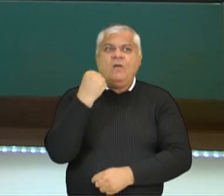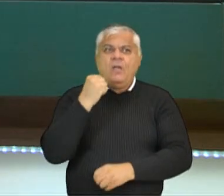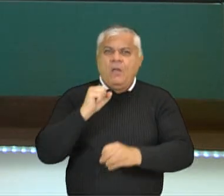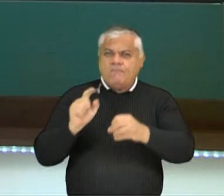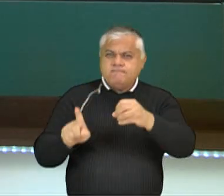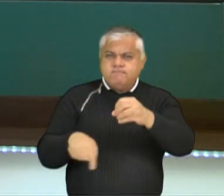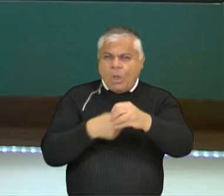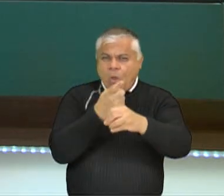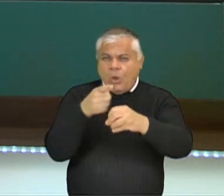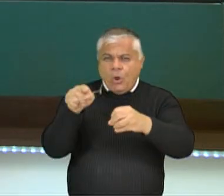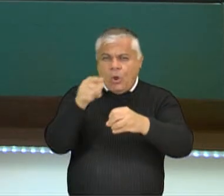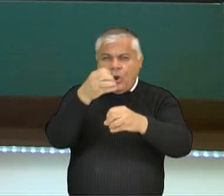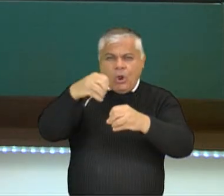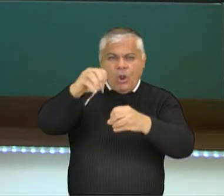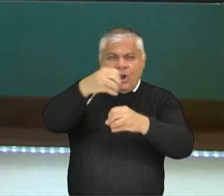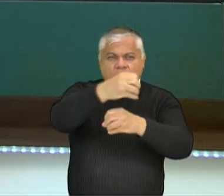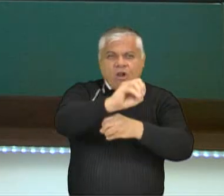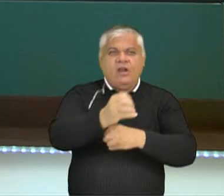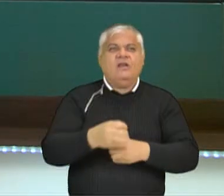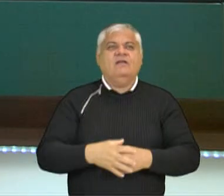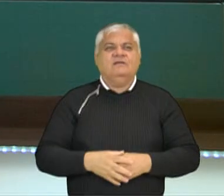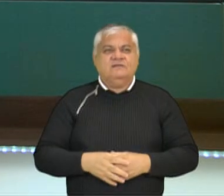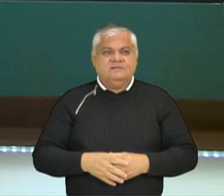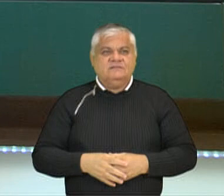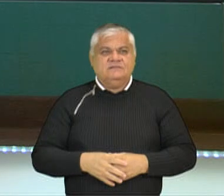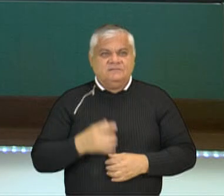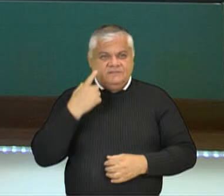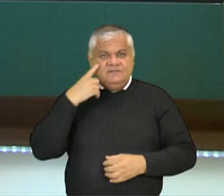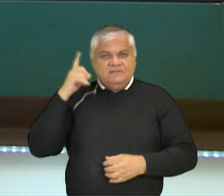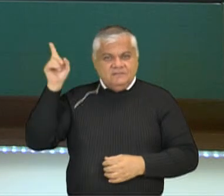curva, como vocês podem acompanhar lá na imagem.